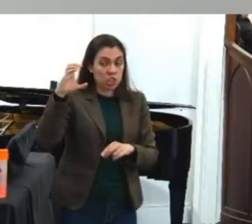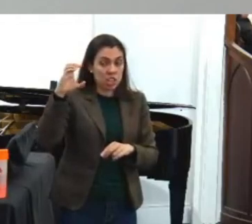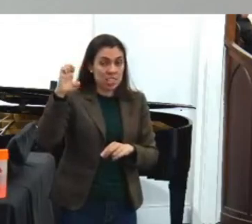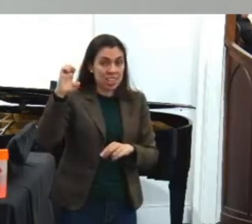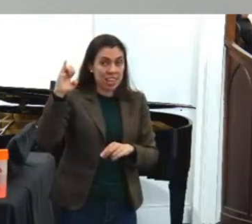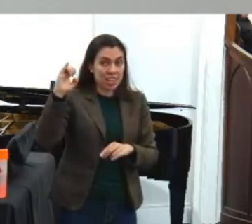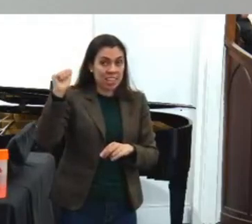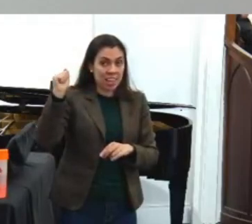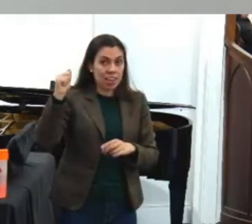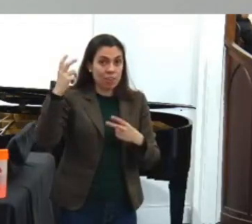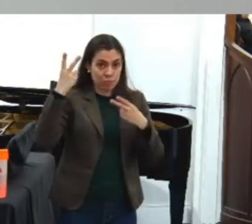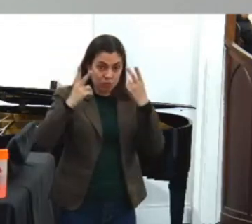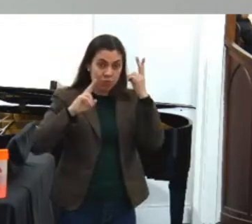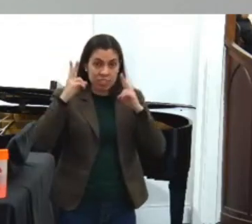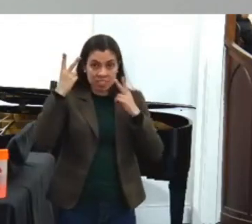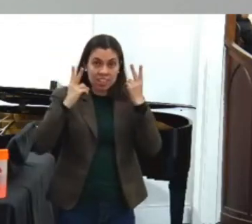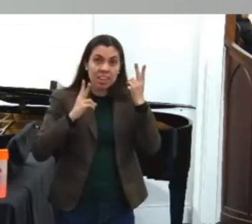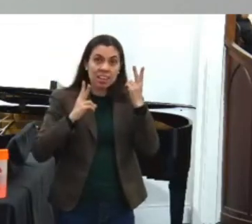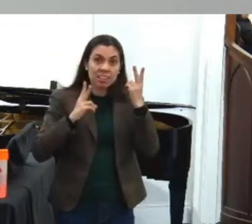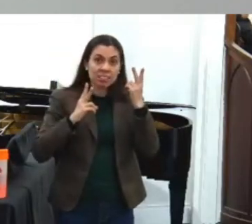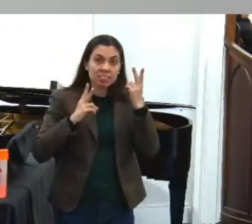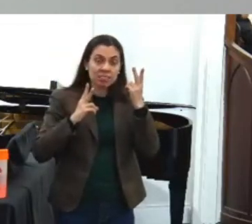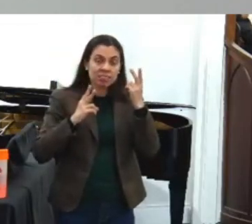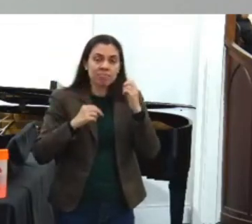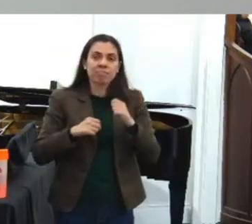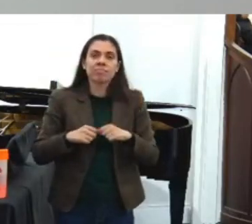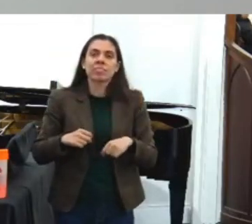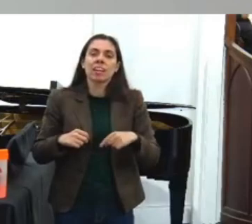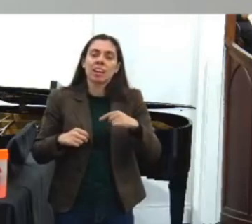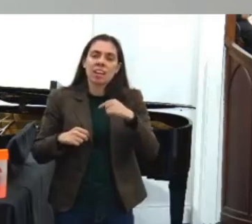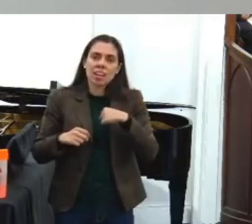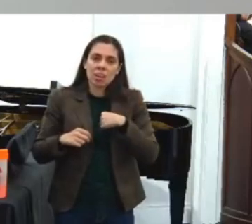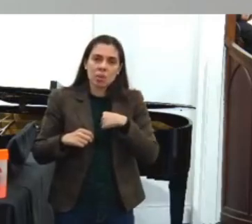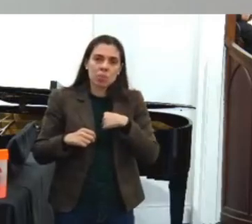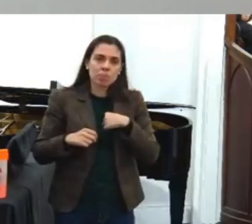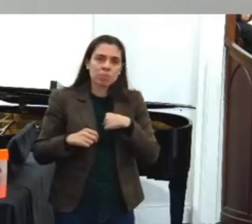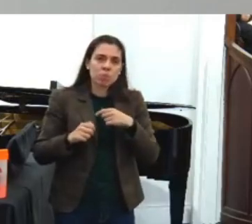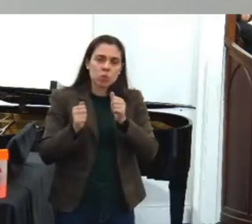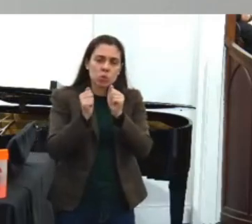Esta é a promessa do Senhor àqueles que perseveram até o fim.